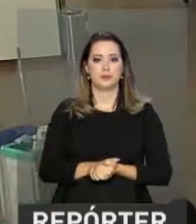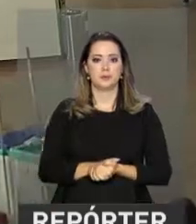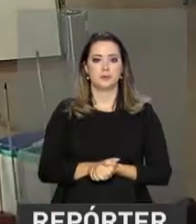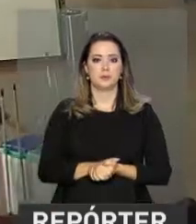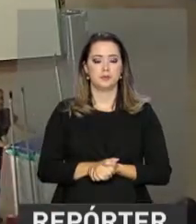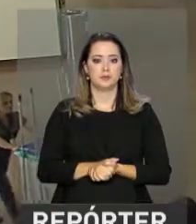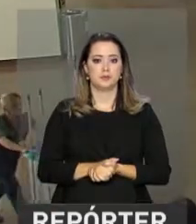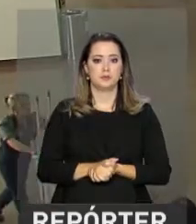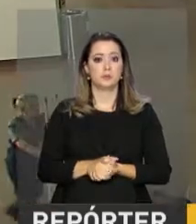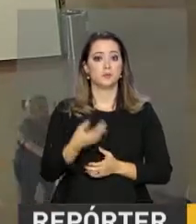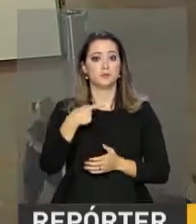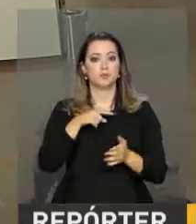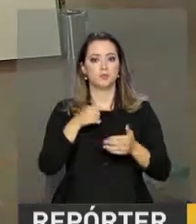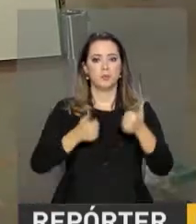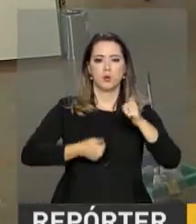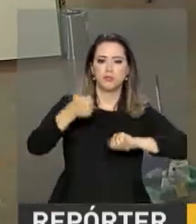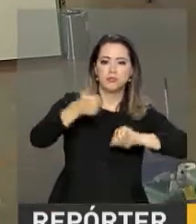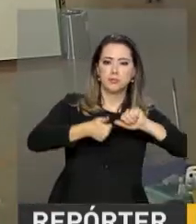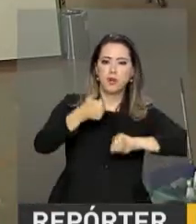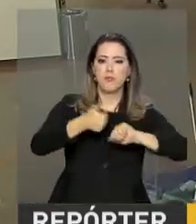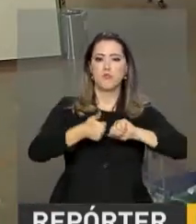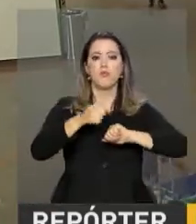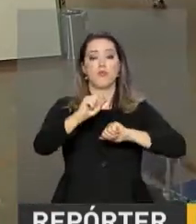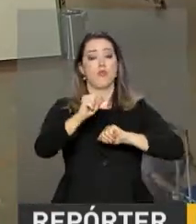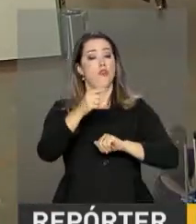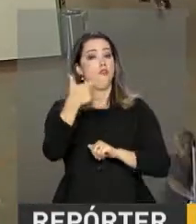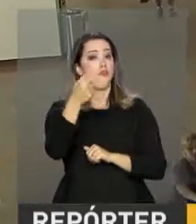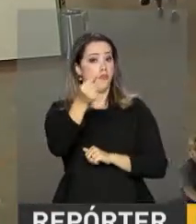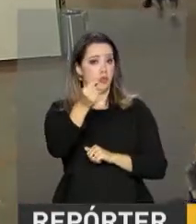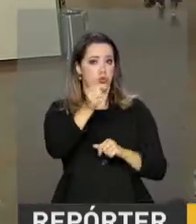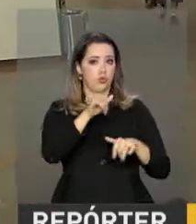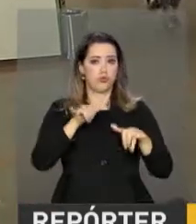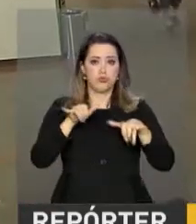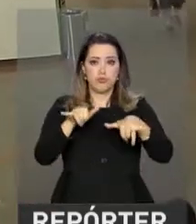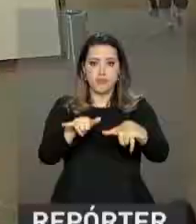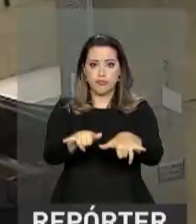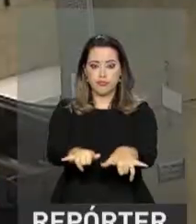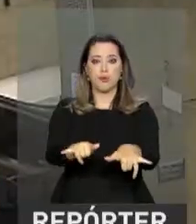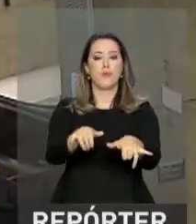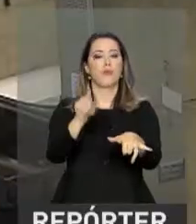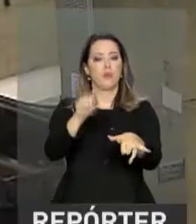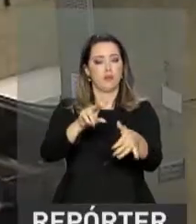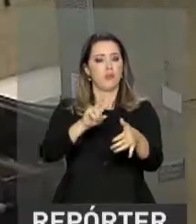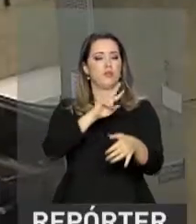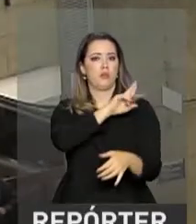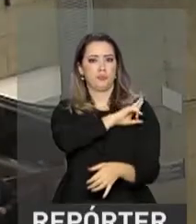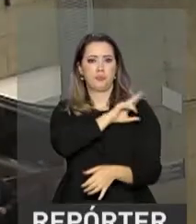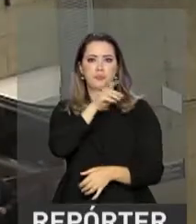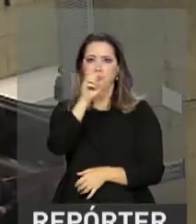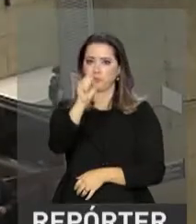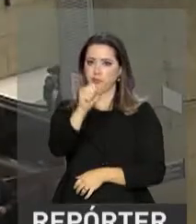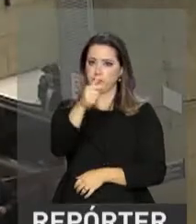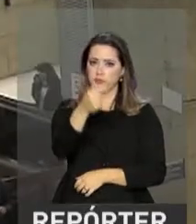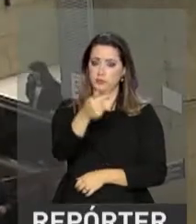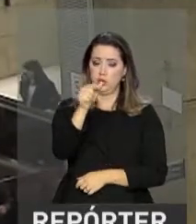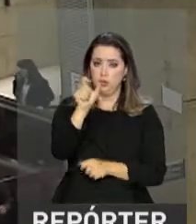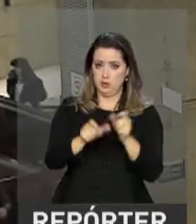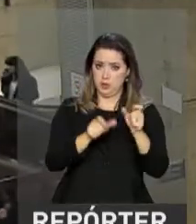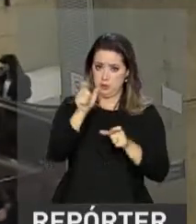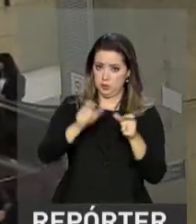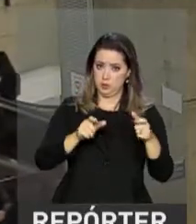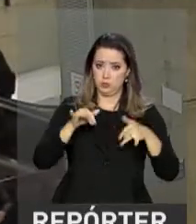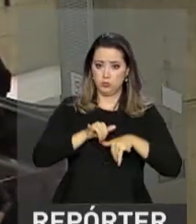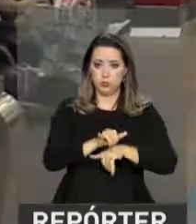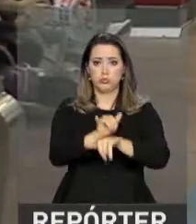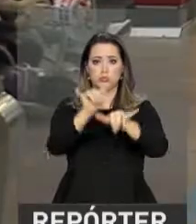foram avaliados 20 aeroportos que são responsáveis por 87% do movimento de passageiros no